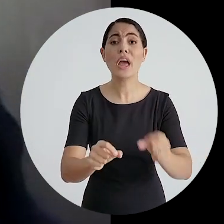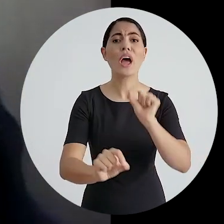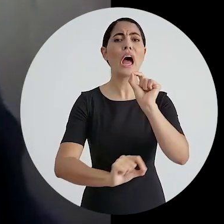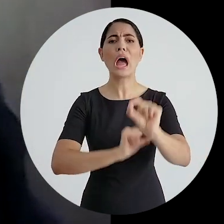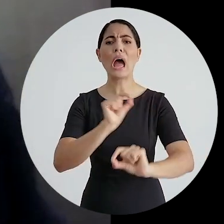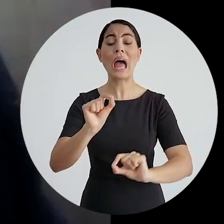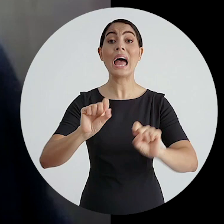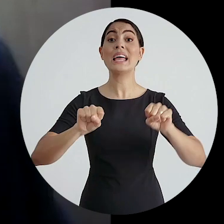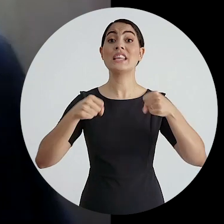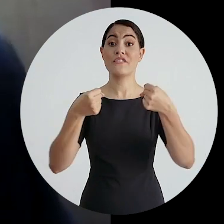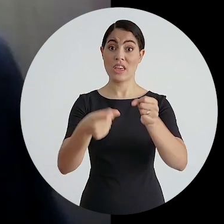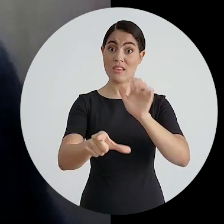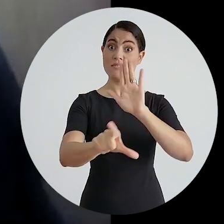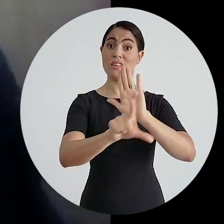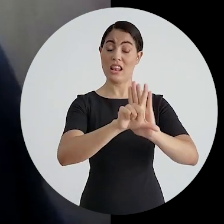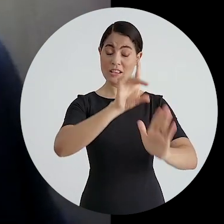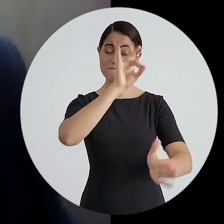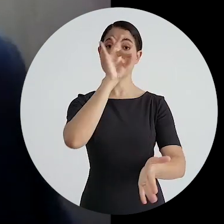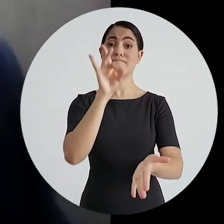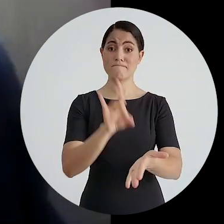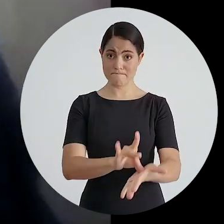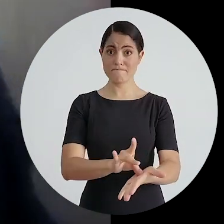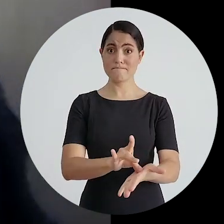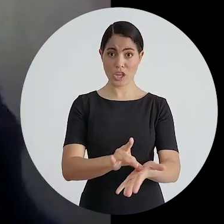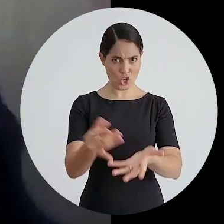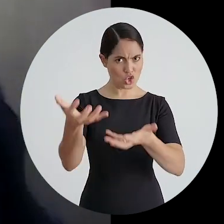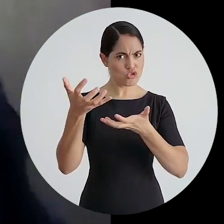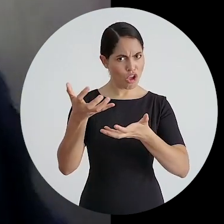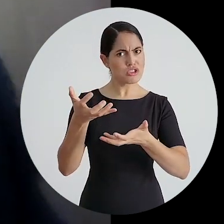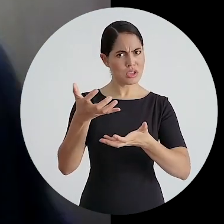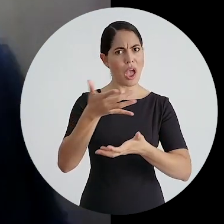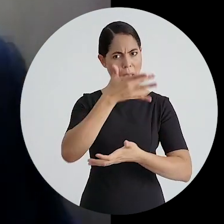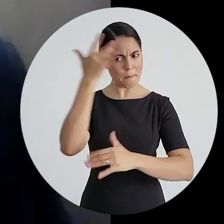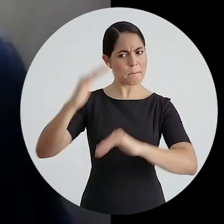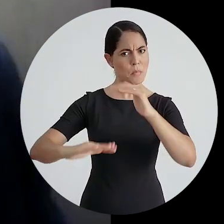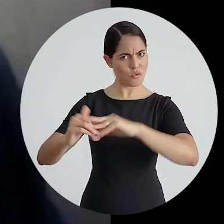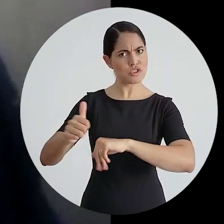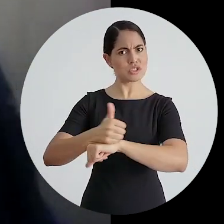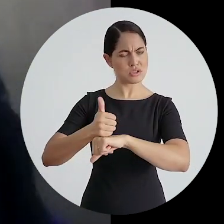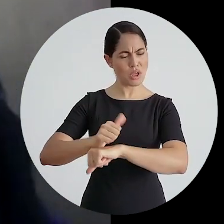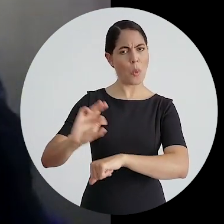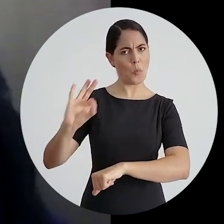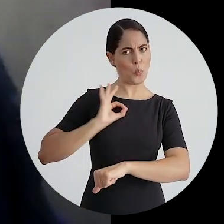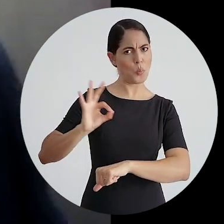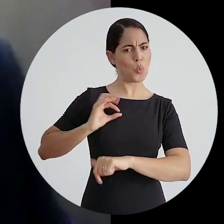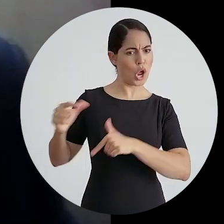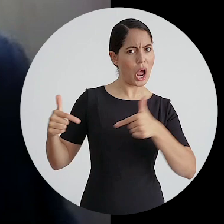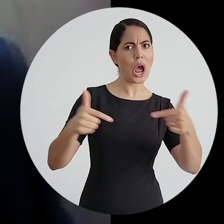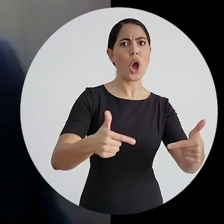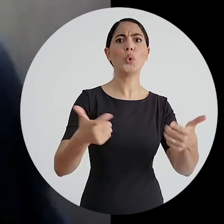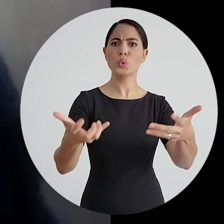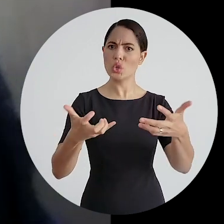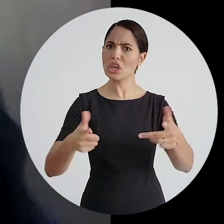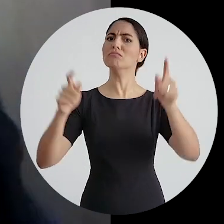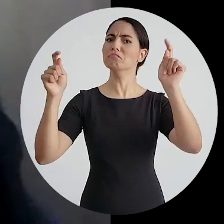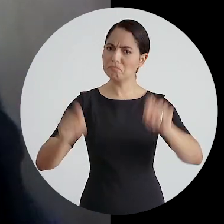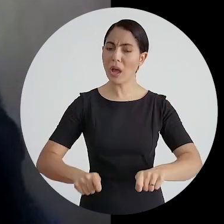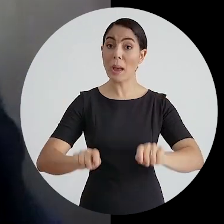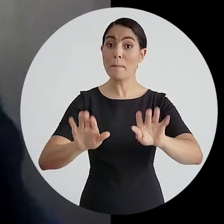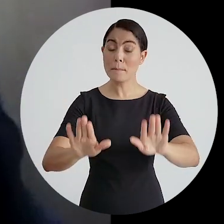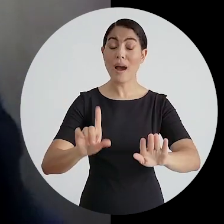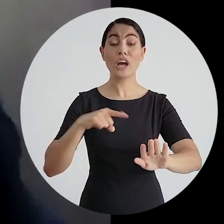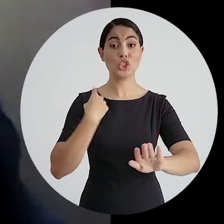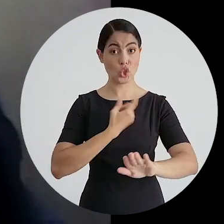análise, é fazer a defesa da legalidade. A gente quer sim uma polícia que atue, a gente quer sim uma polícia